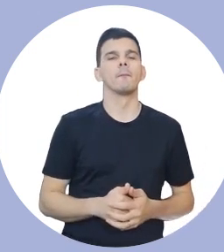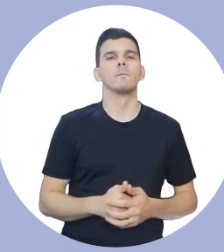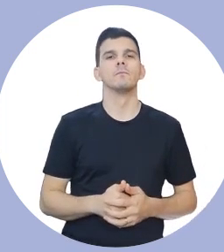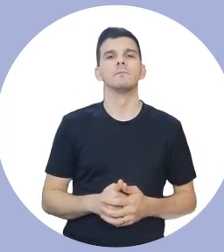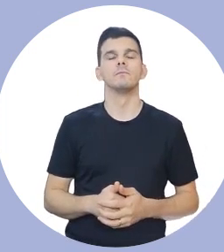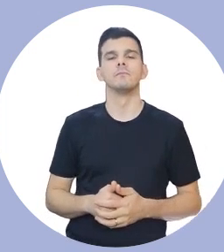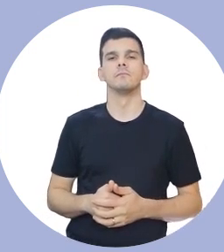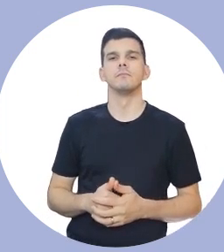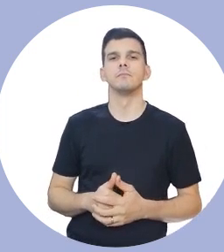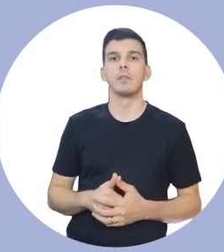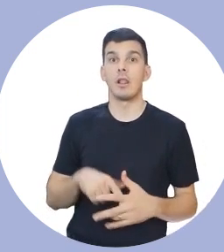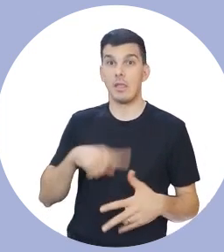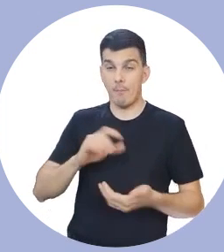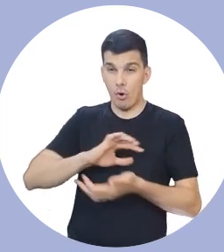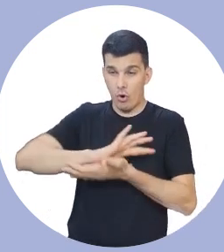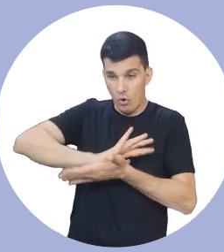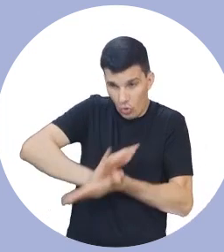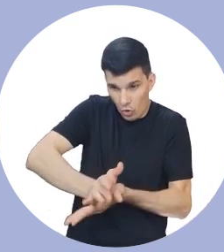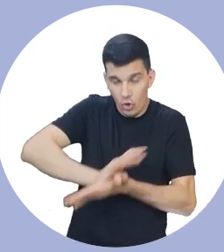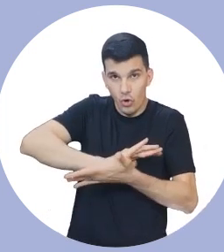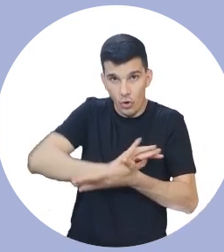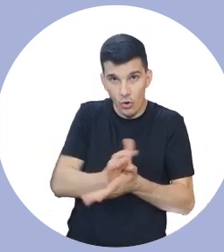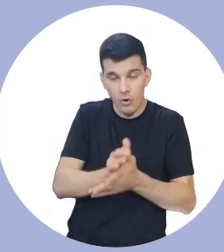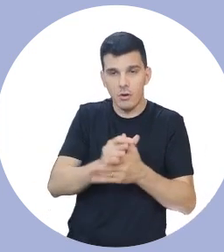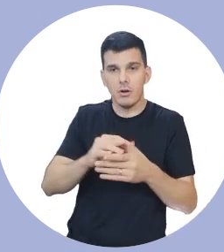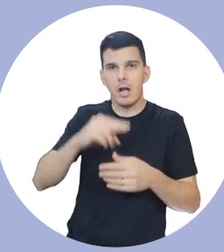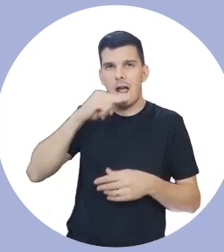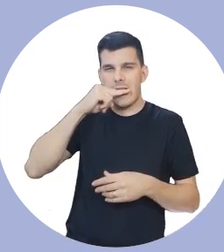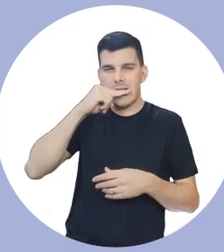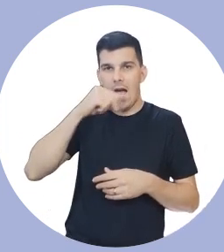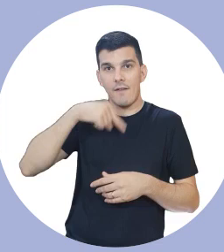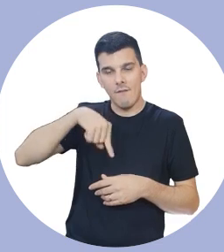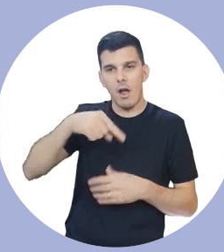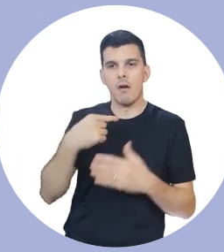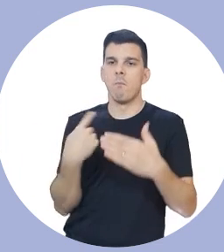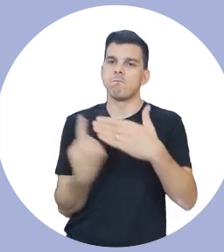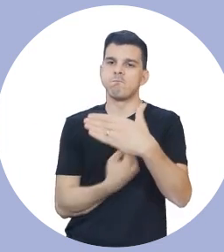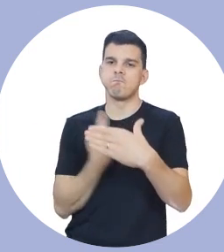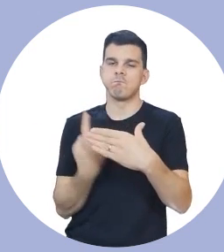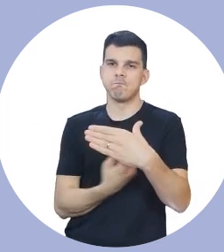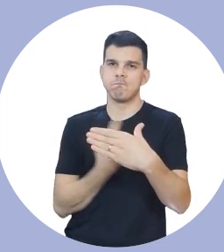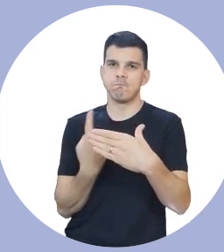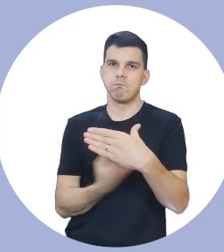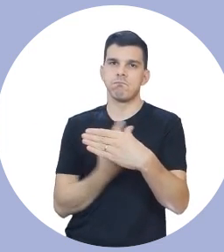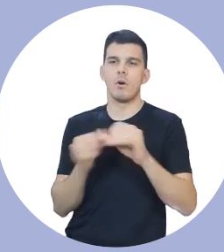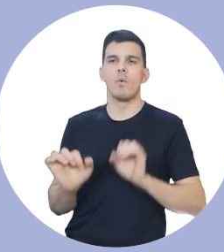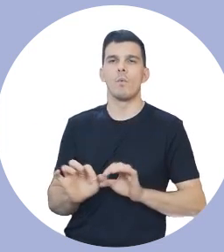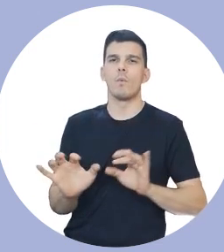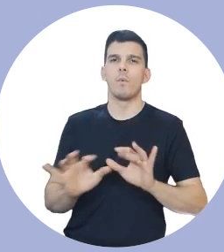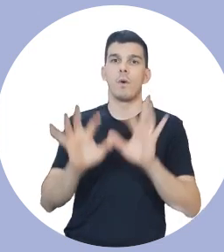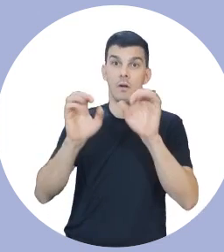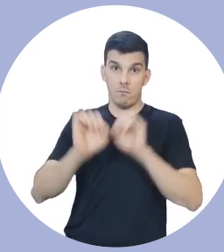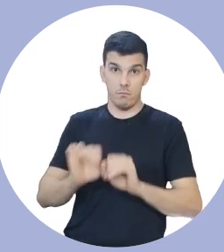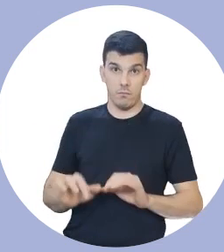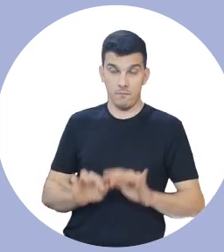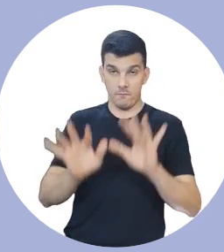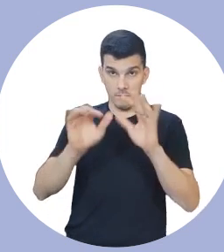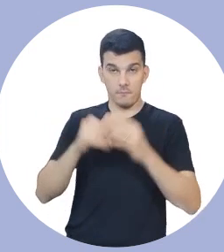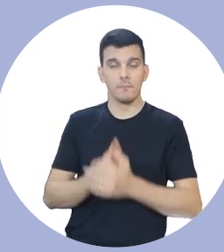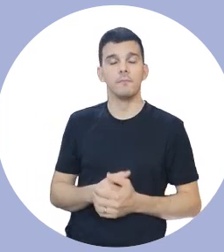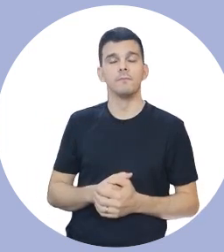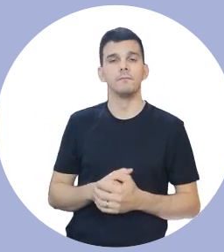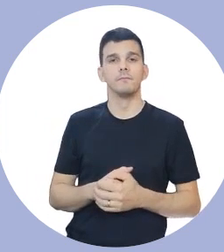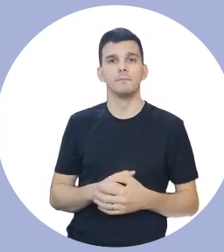etapa. Segunda etapa. Após esmagar a cana, o bagaço segue para as caldeiras, que geram vapor de energia para toda a